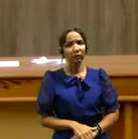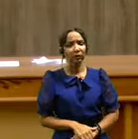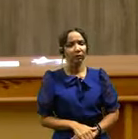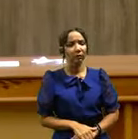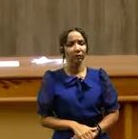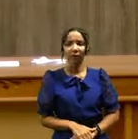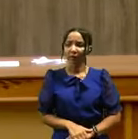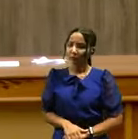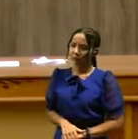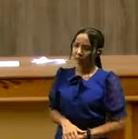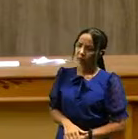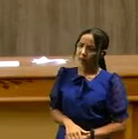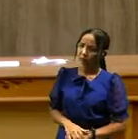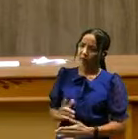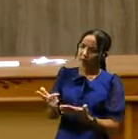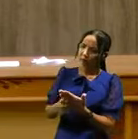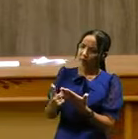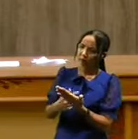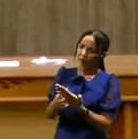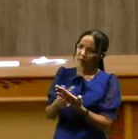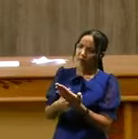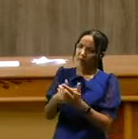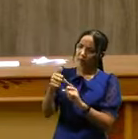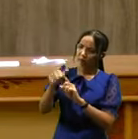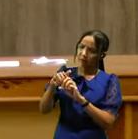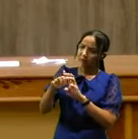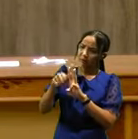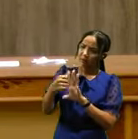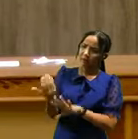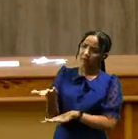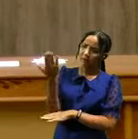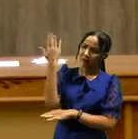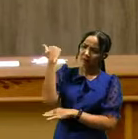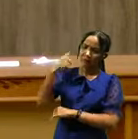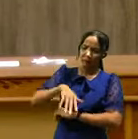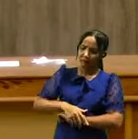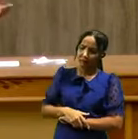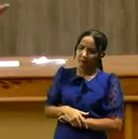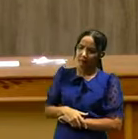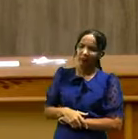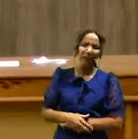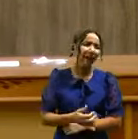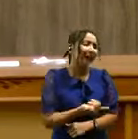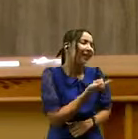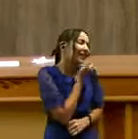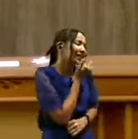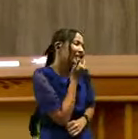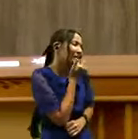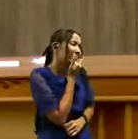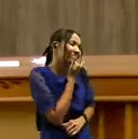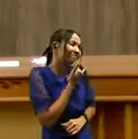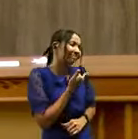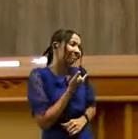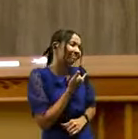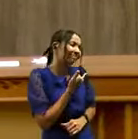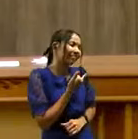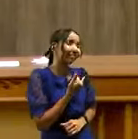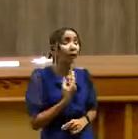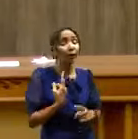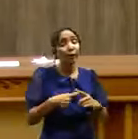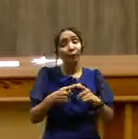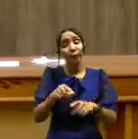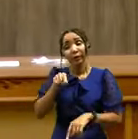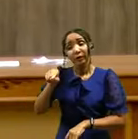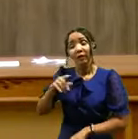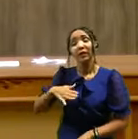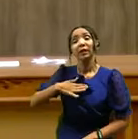não aí Ele olhou Ô professor me desculpa é mesmo ele só queria criticar ele queria era pegar uma lição